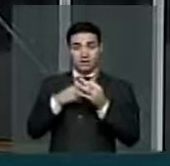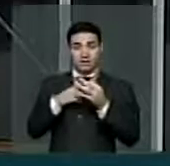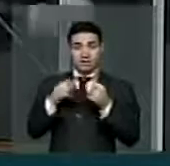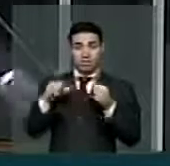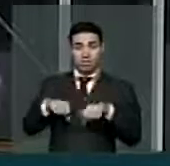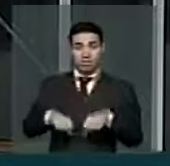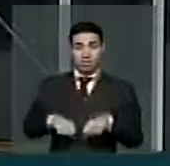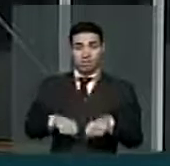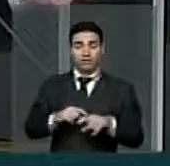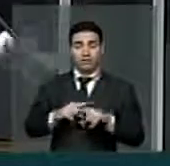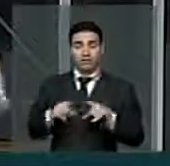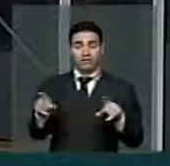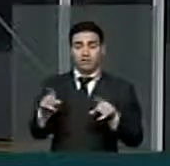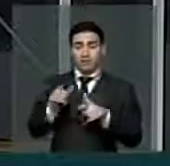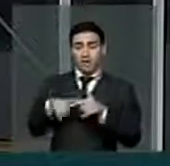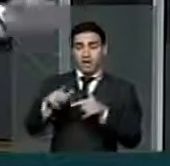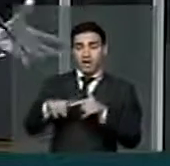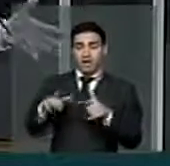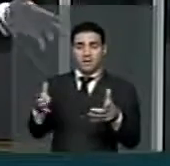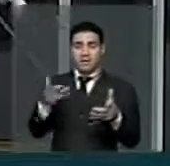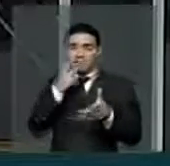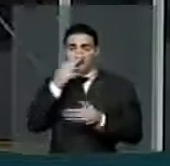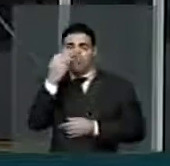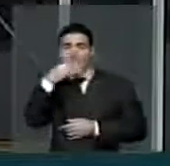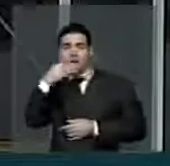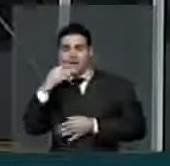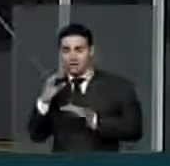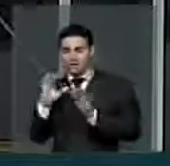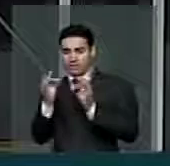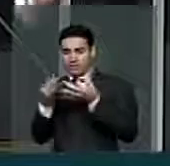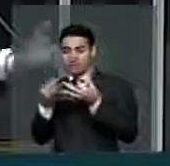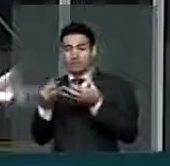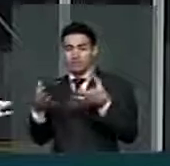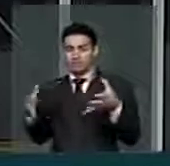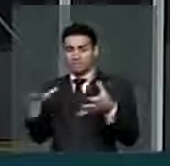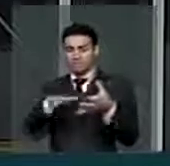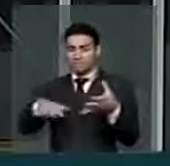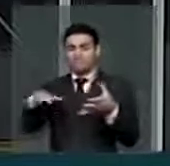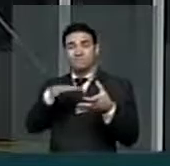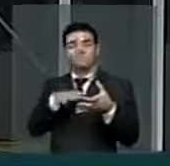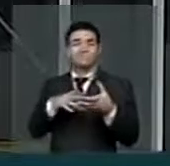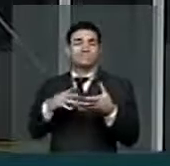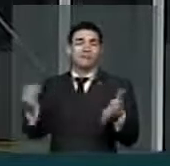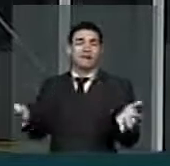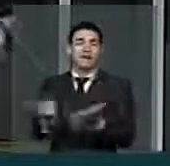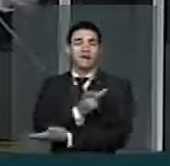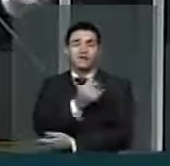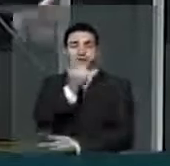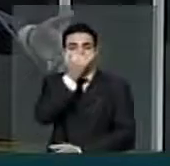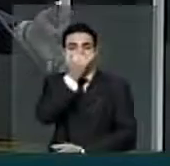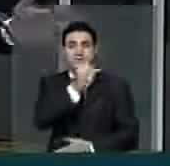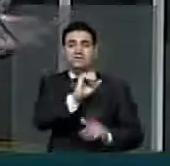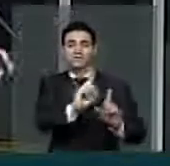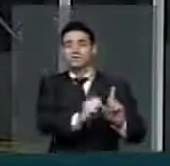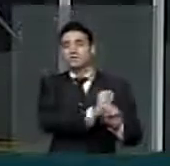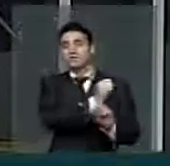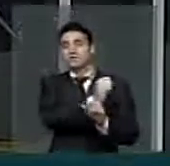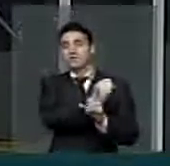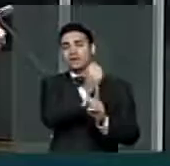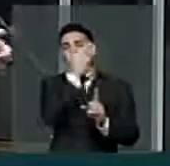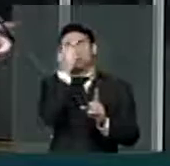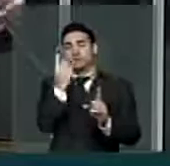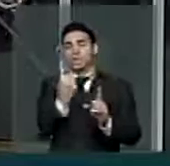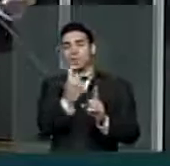desconstruída, afetada, afrontada, enfraquecida, nós temos um ambiente na sociedade que favoreça